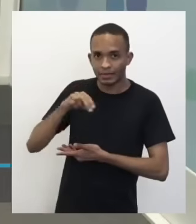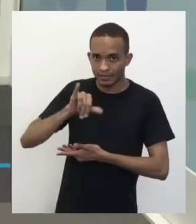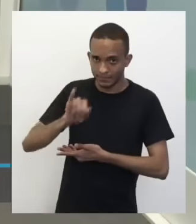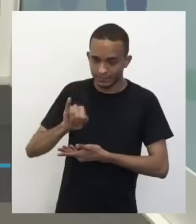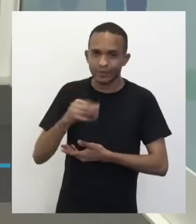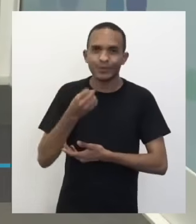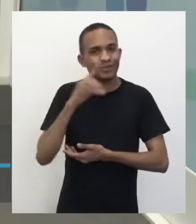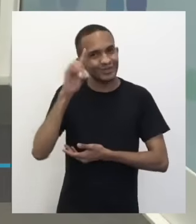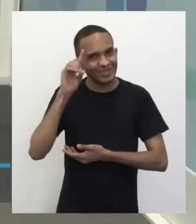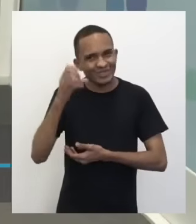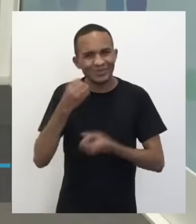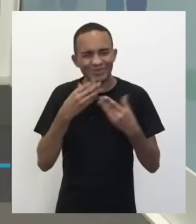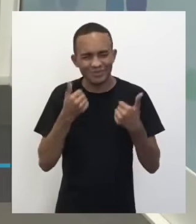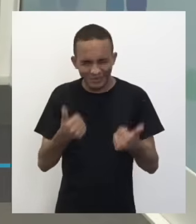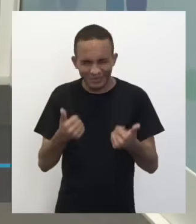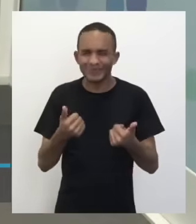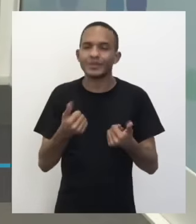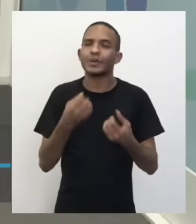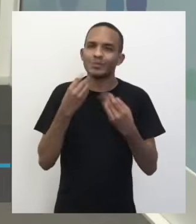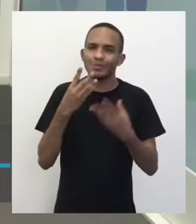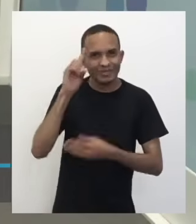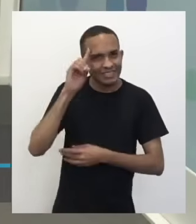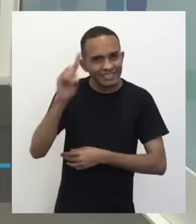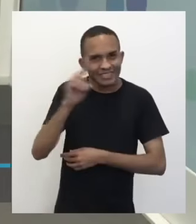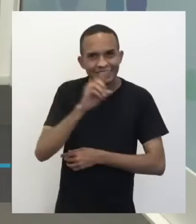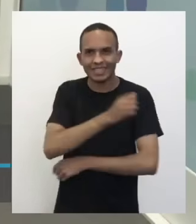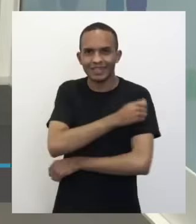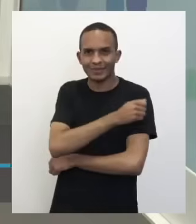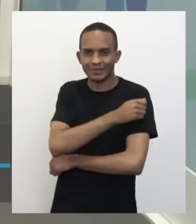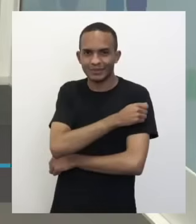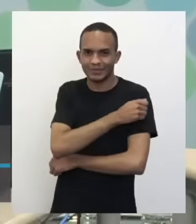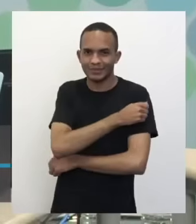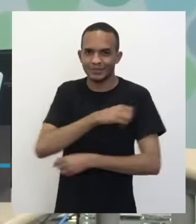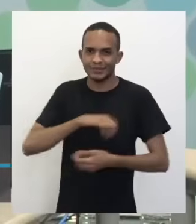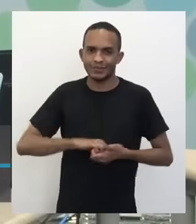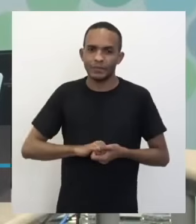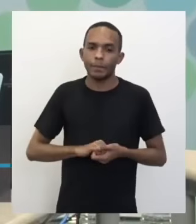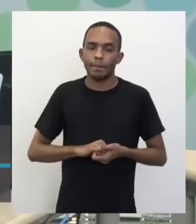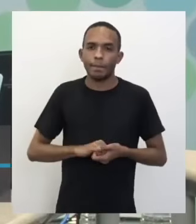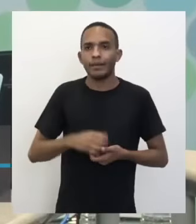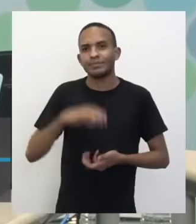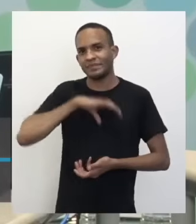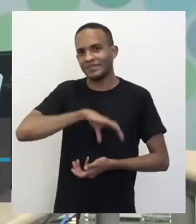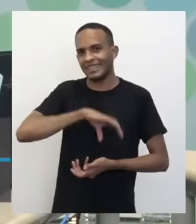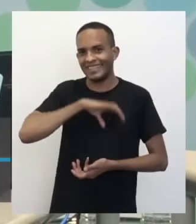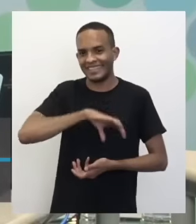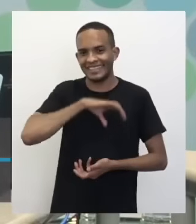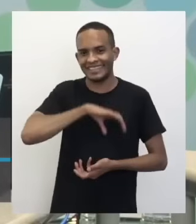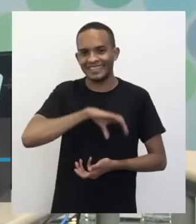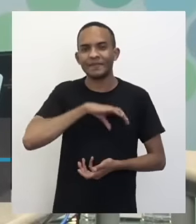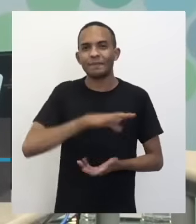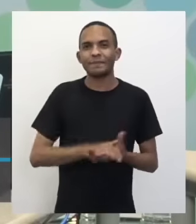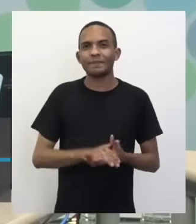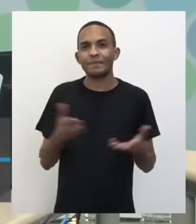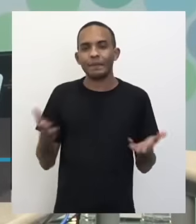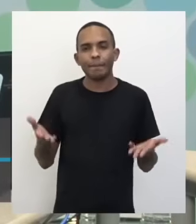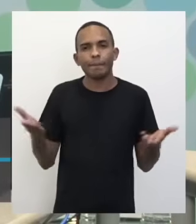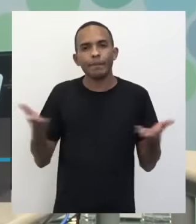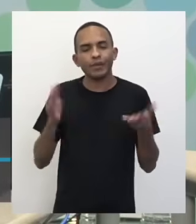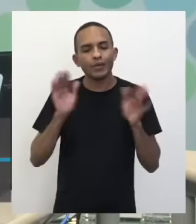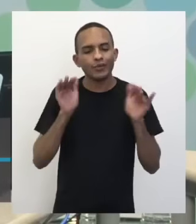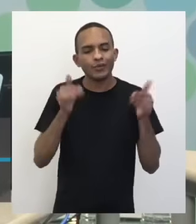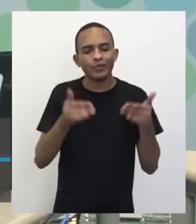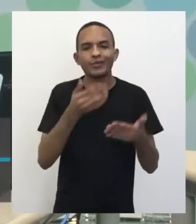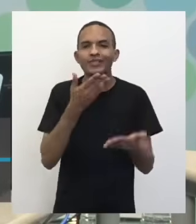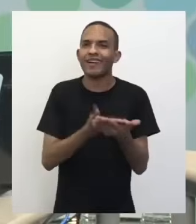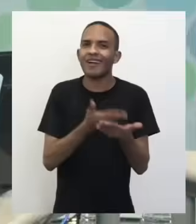dia, Deia. Tudo? Bom dia, alunos. Tudo bem com vocês? Mais uma aula de língua portuguesa, hein? Seguinte, objetivos da nossa aula